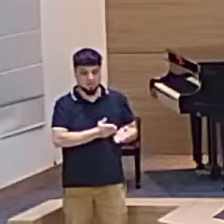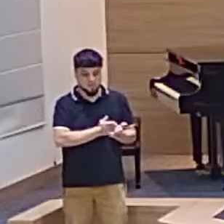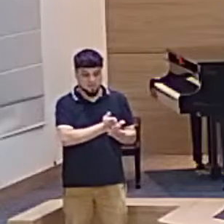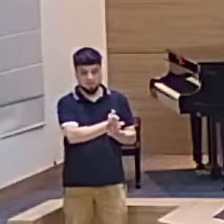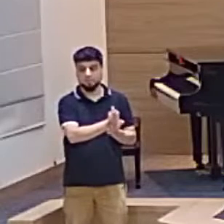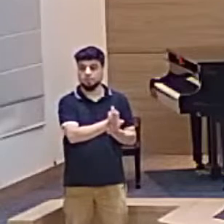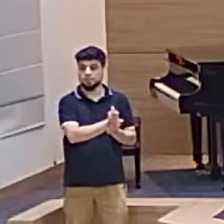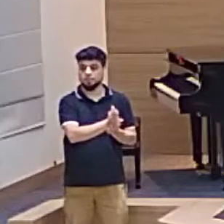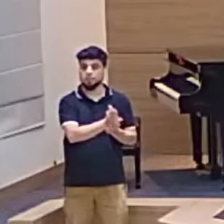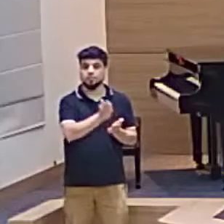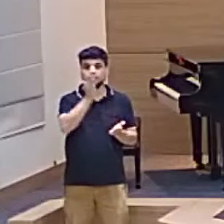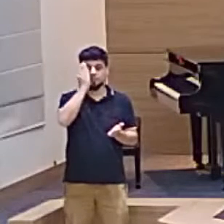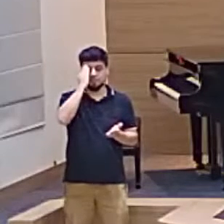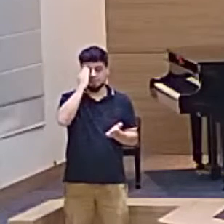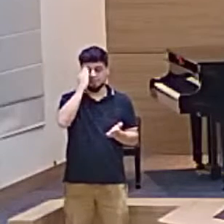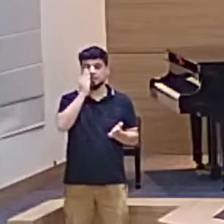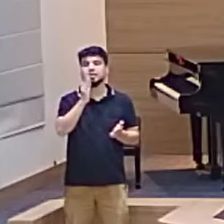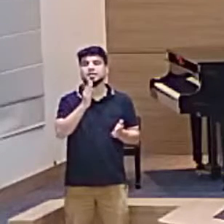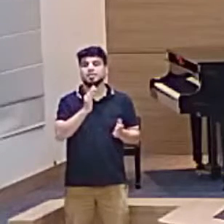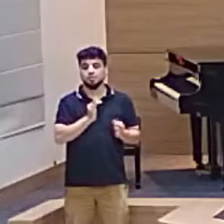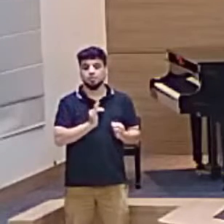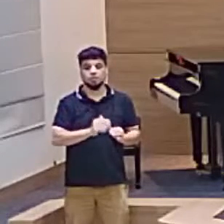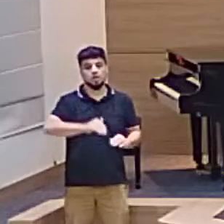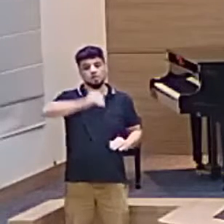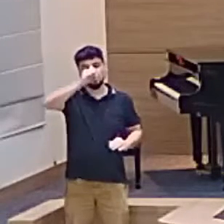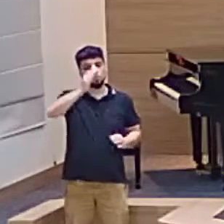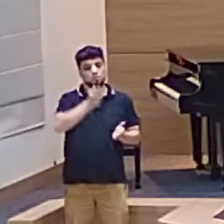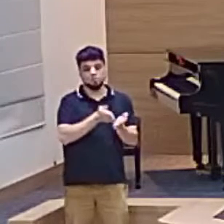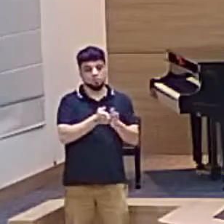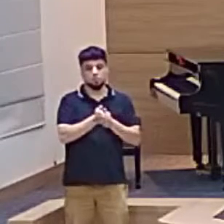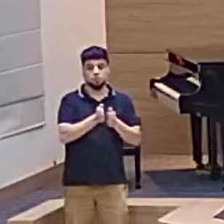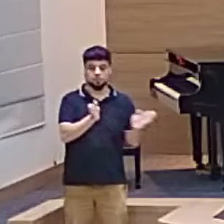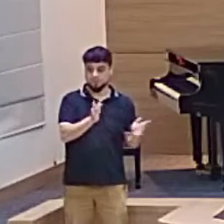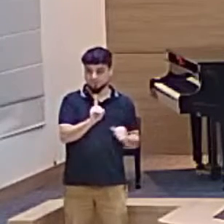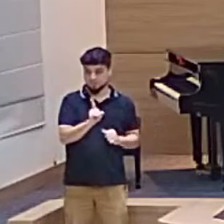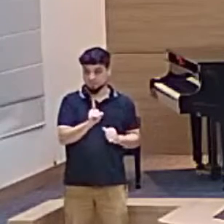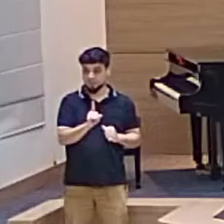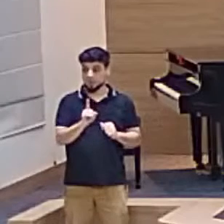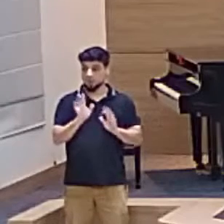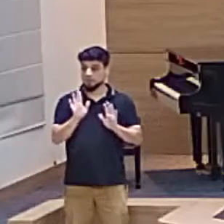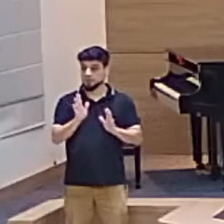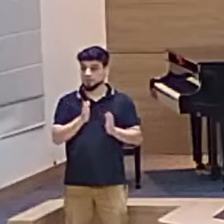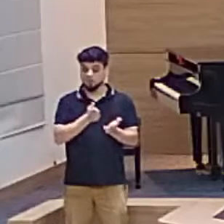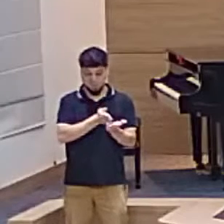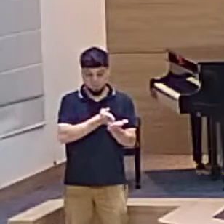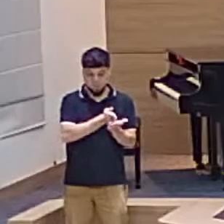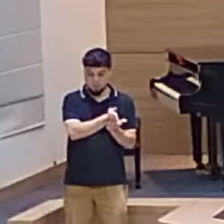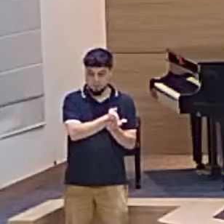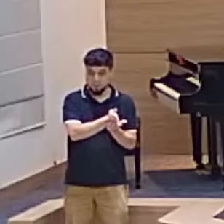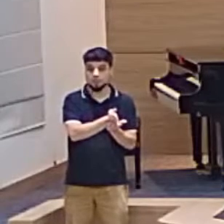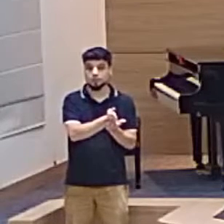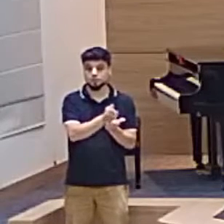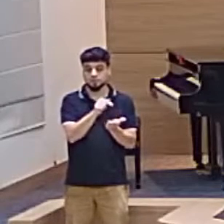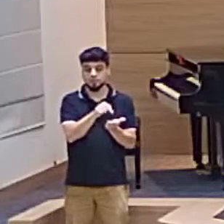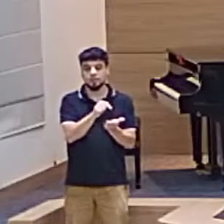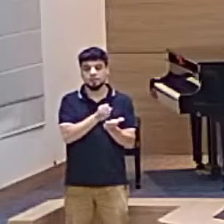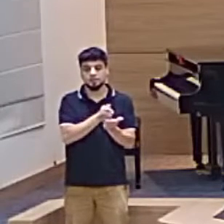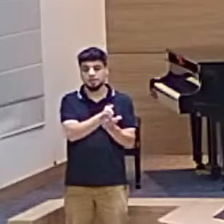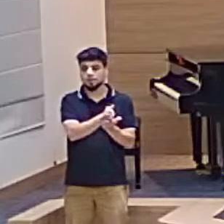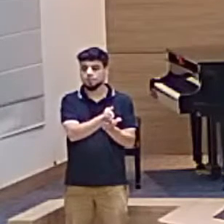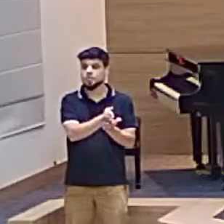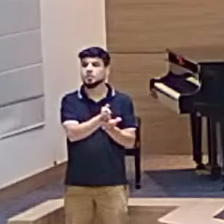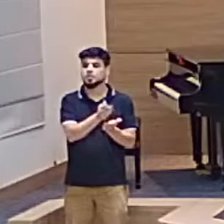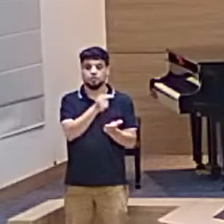ou melhor uma dentro ao texto dizendo que não é no caminho embora você falar isso no caminho no sentido de trazer